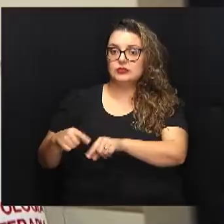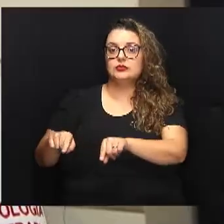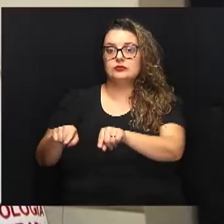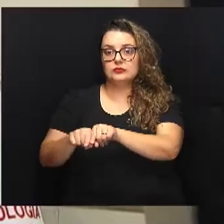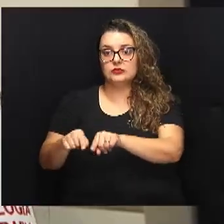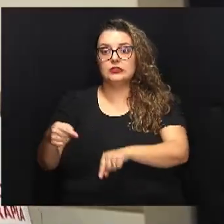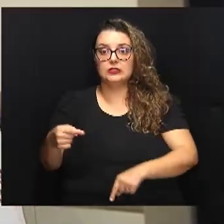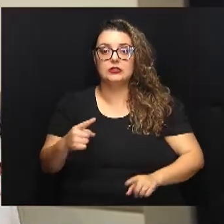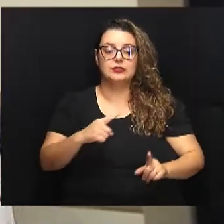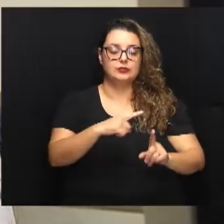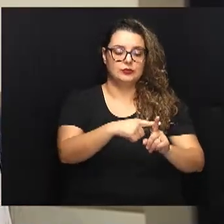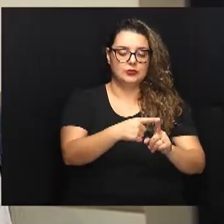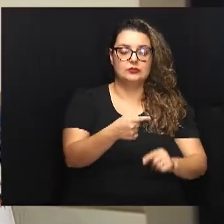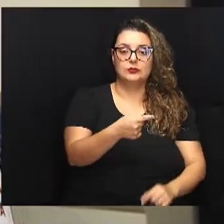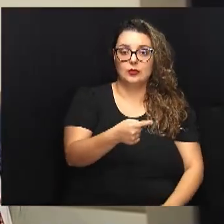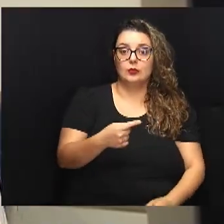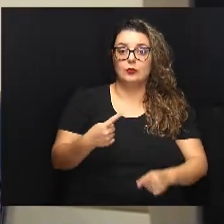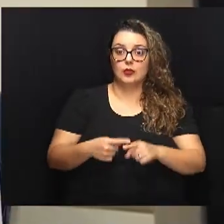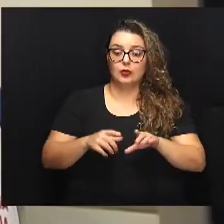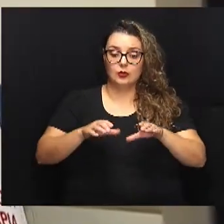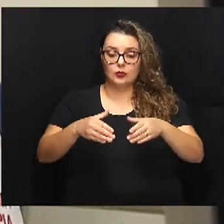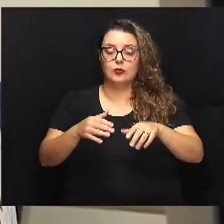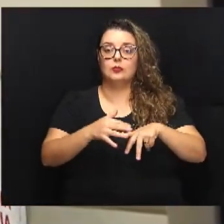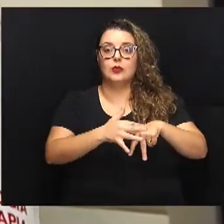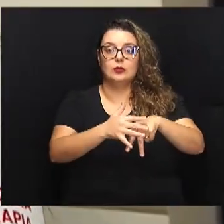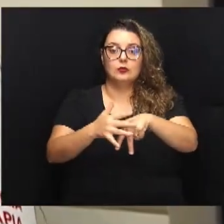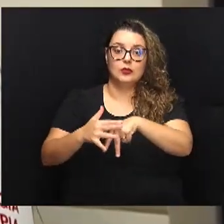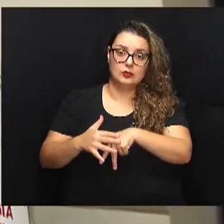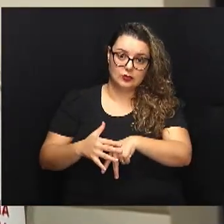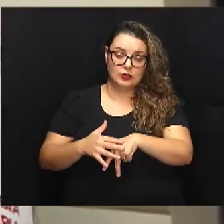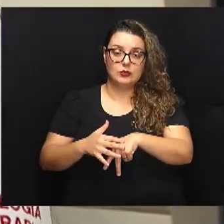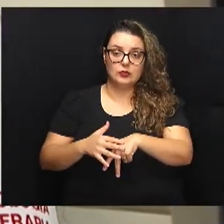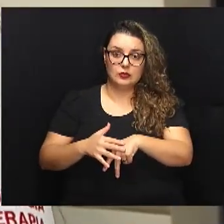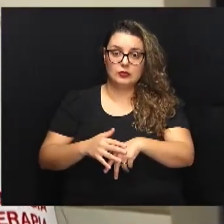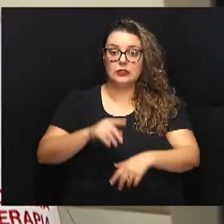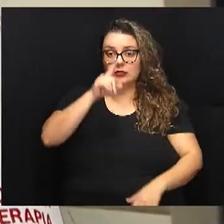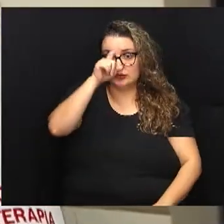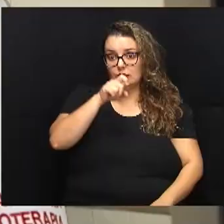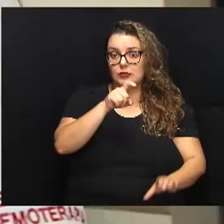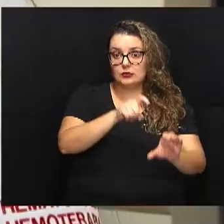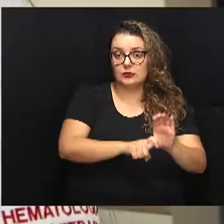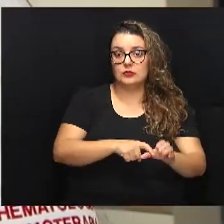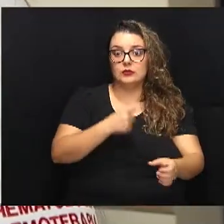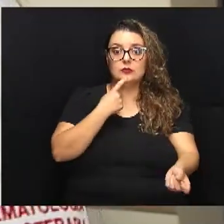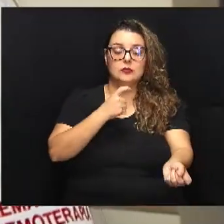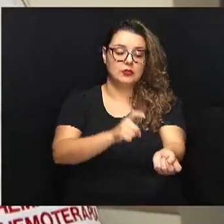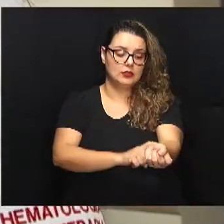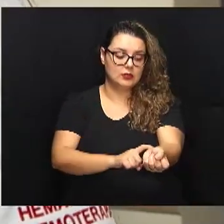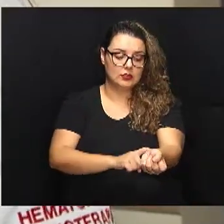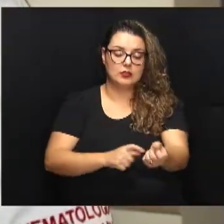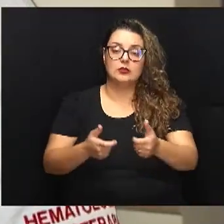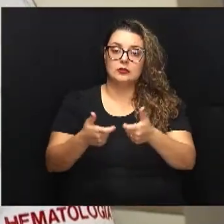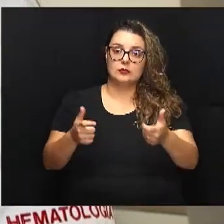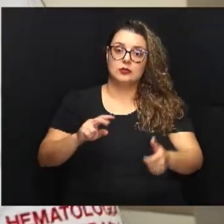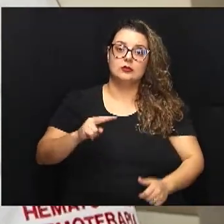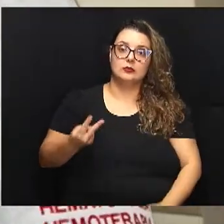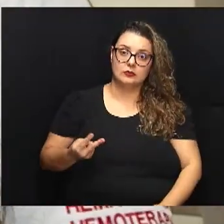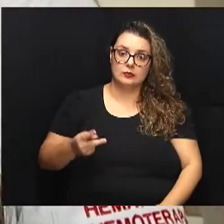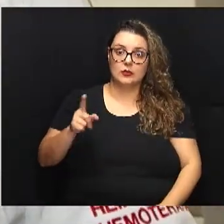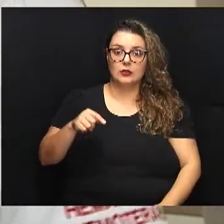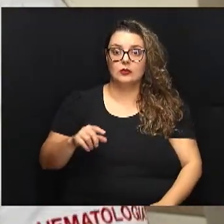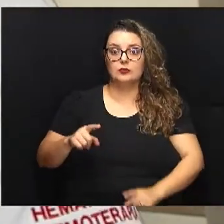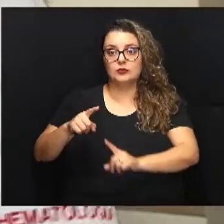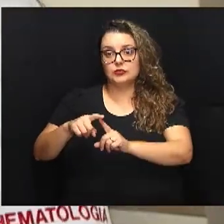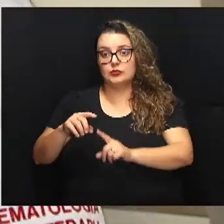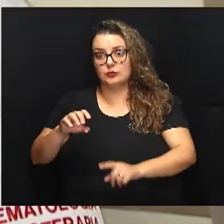mesmo porque o grupo de pacientes que, em geral, estão no hospital e que dependem de sangue, na maioria das vezes, é o grupo O e A. Mas a